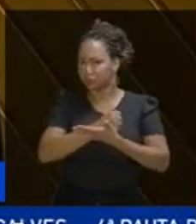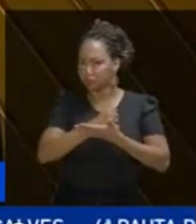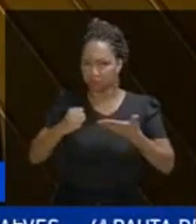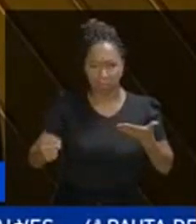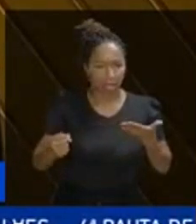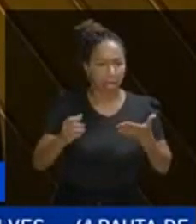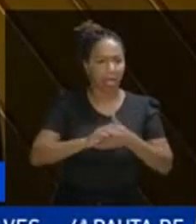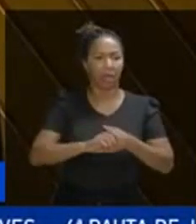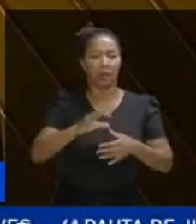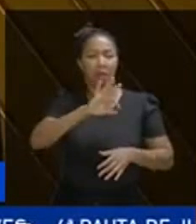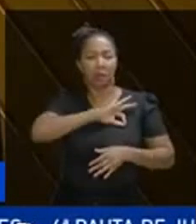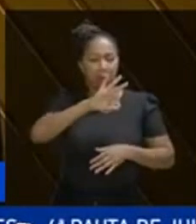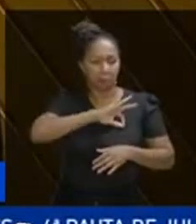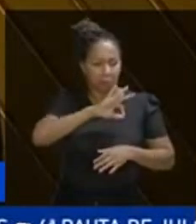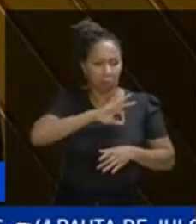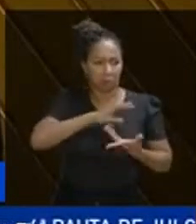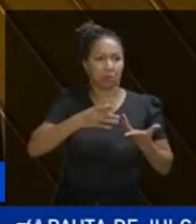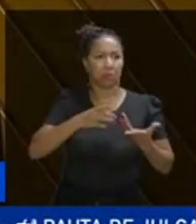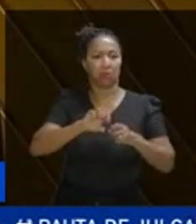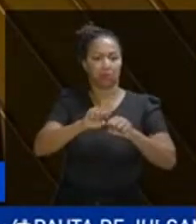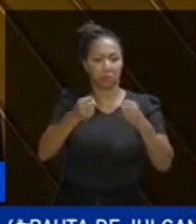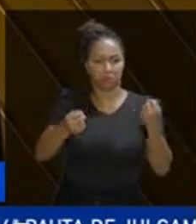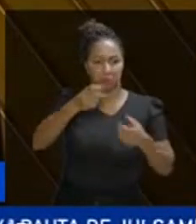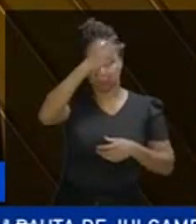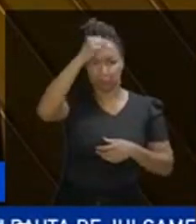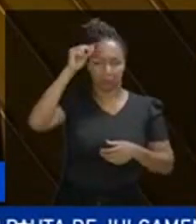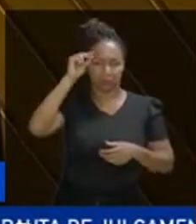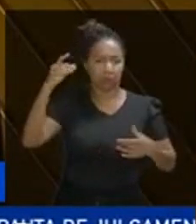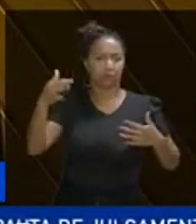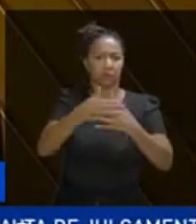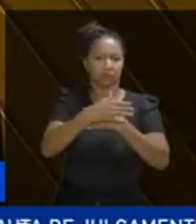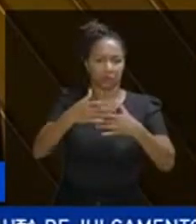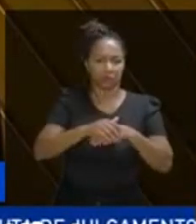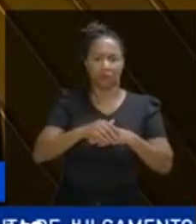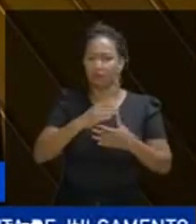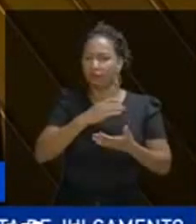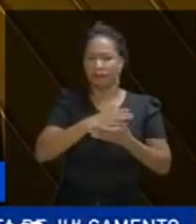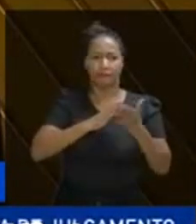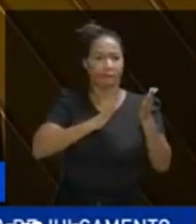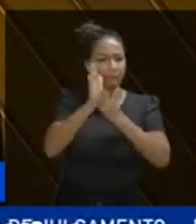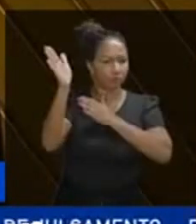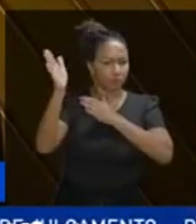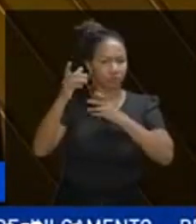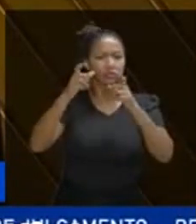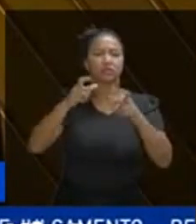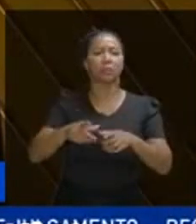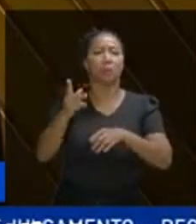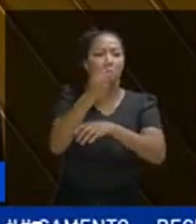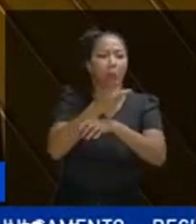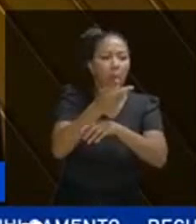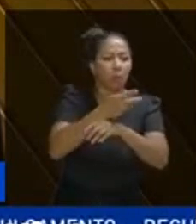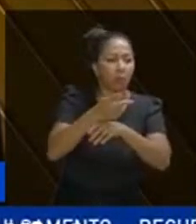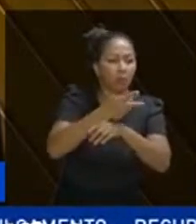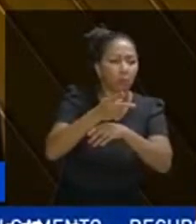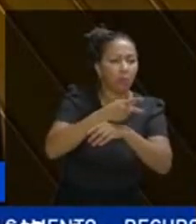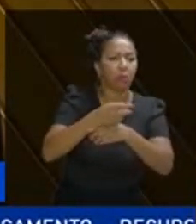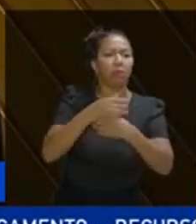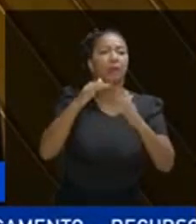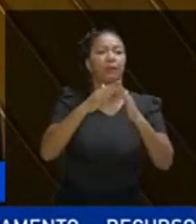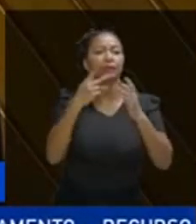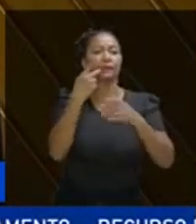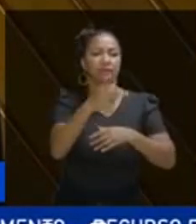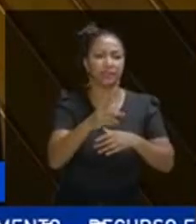Federal quebra bunker da corrupção da prefeitura da cidade. O prefeito evadiu-se do local e é procurado pela Polícia Federal em sua